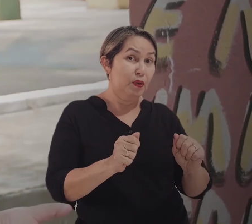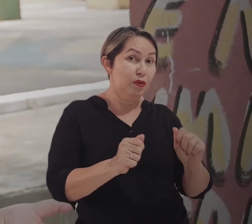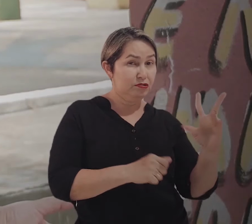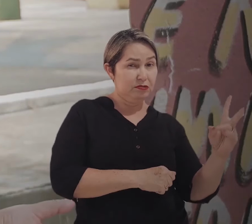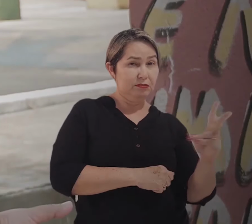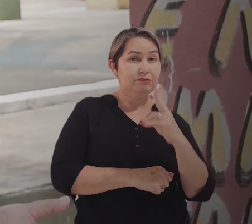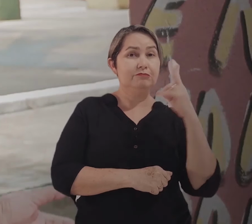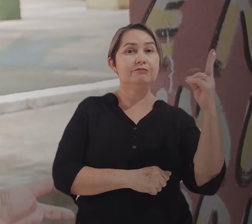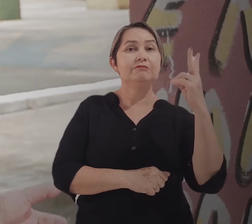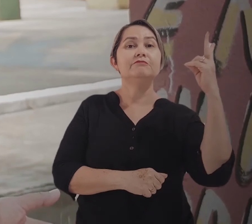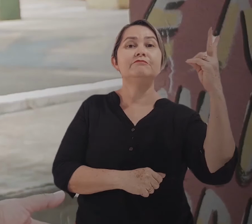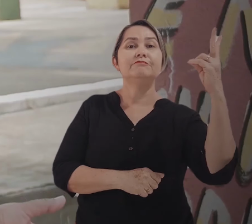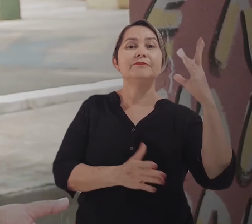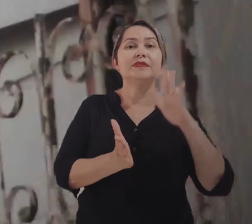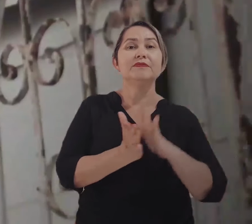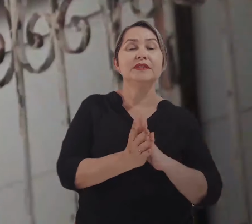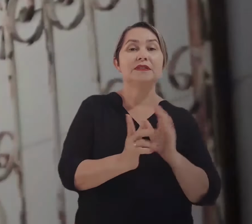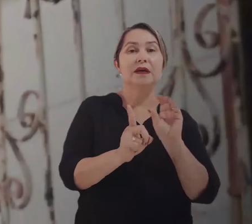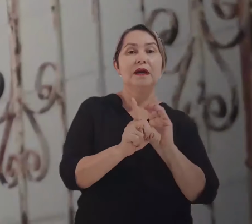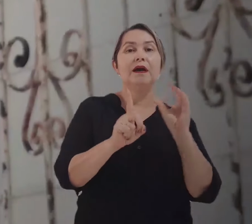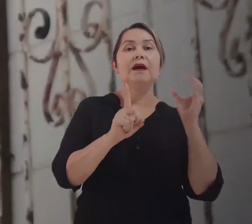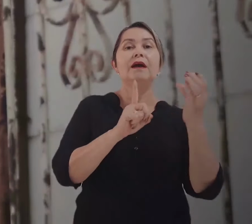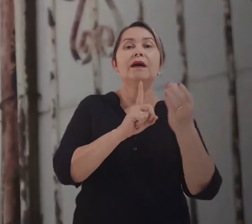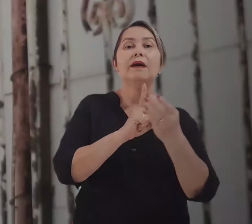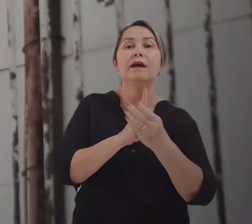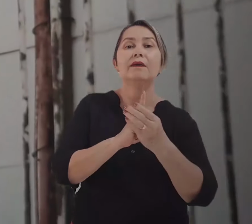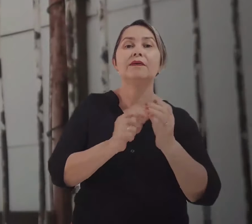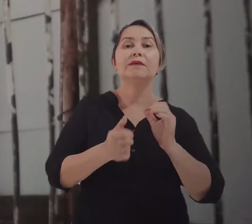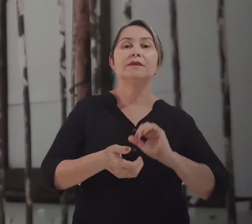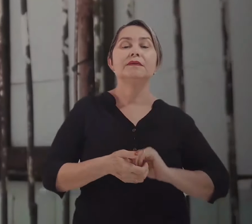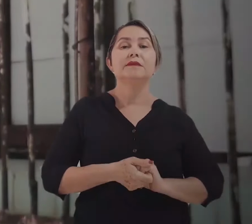valorizando a nossa comunidade.